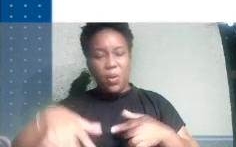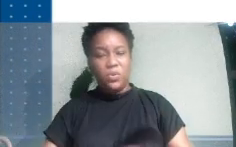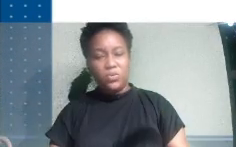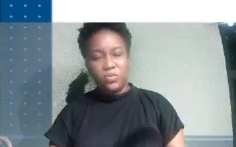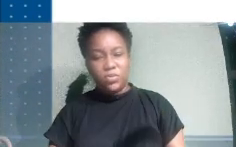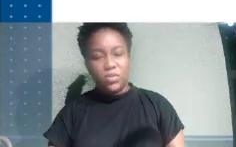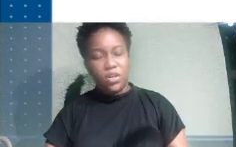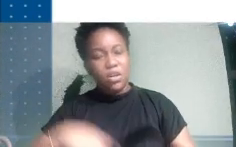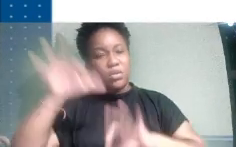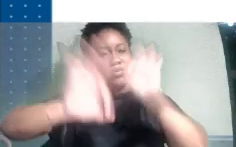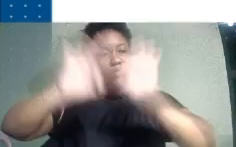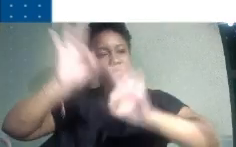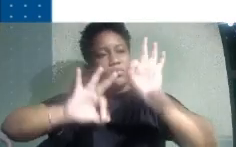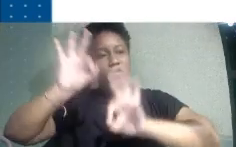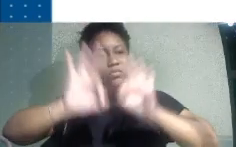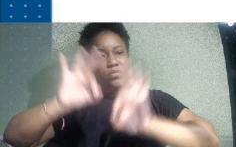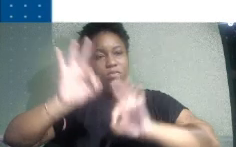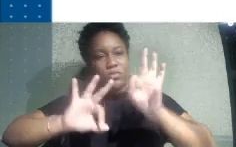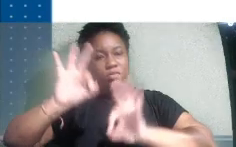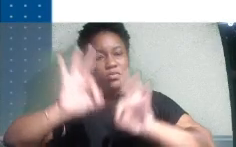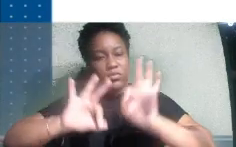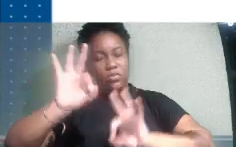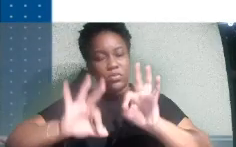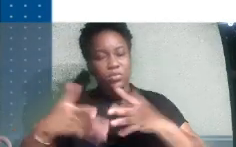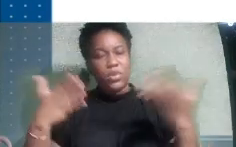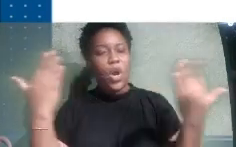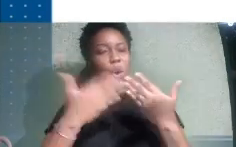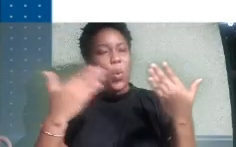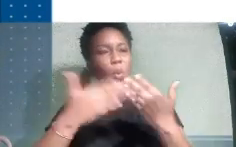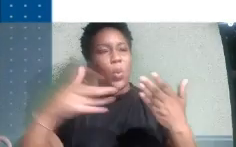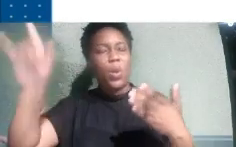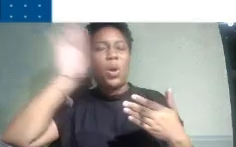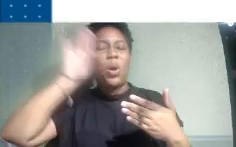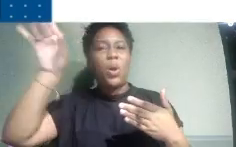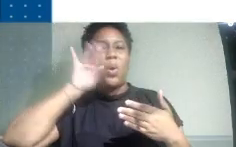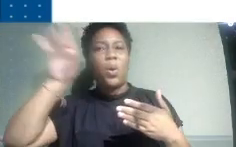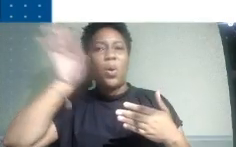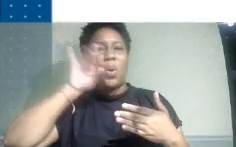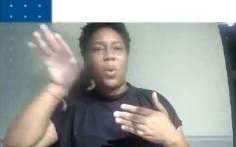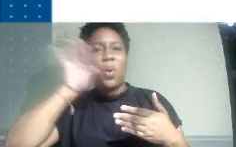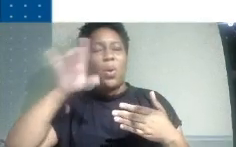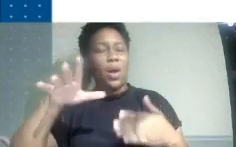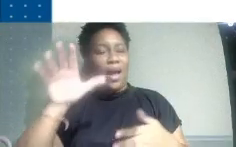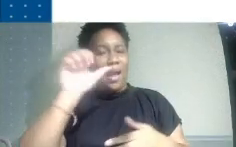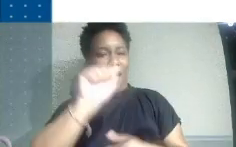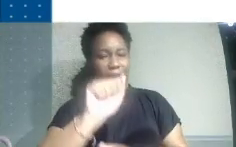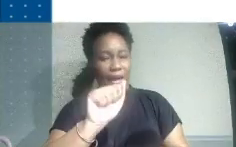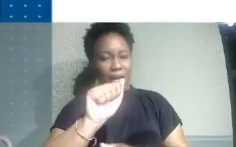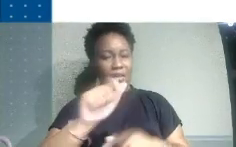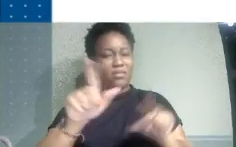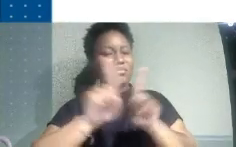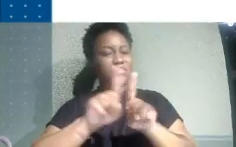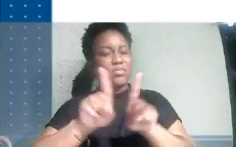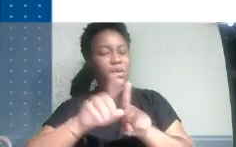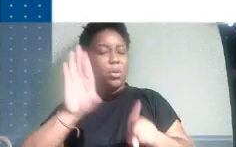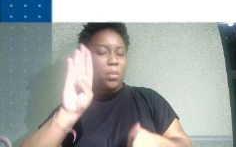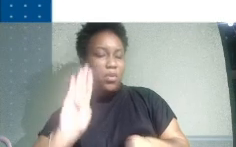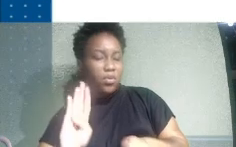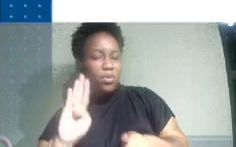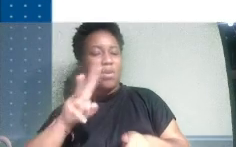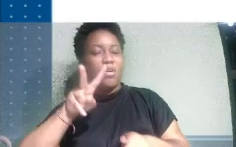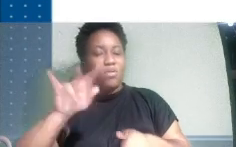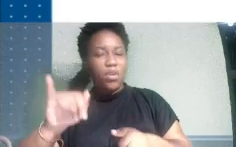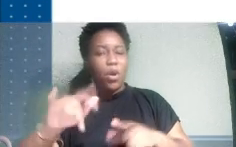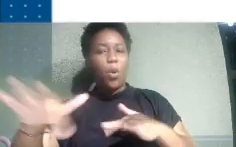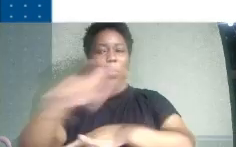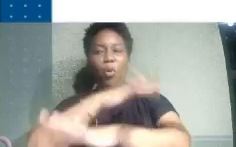ordenado de elétrons. Então imagine o seguinte, você tem um ponto A e você tem um ponto B. Quando que você vai ter a movimentação